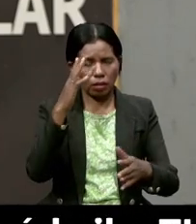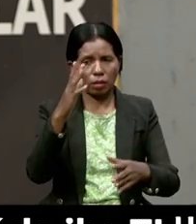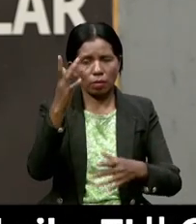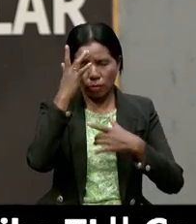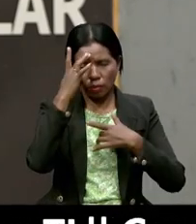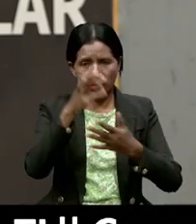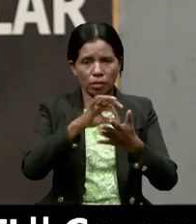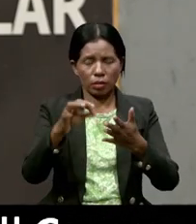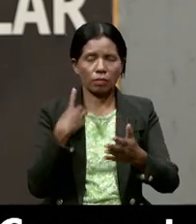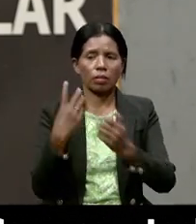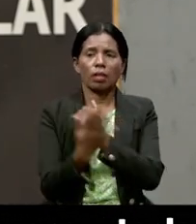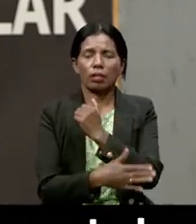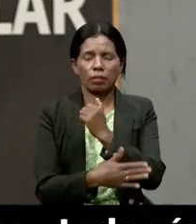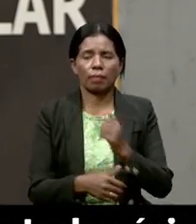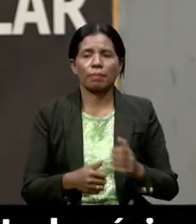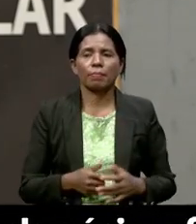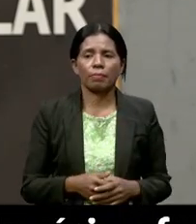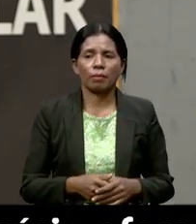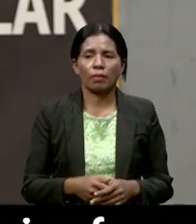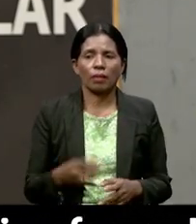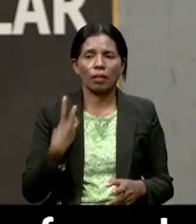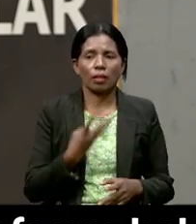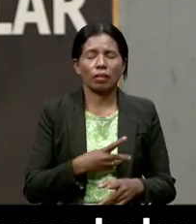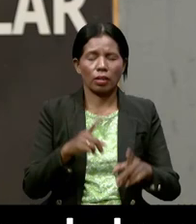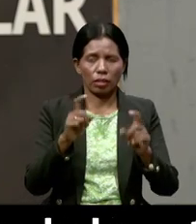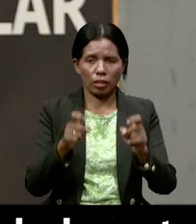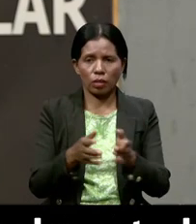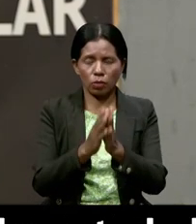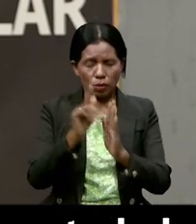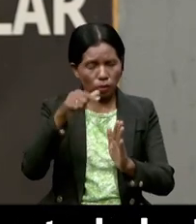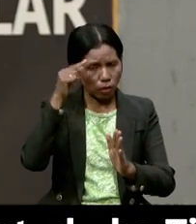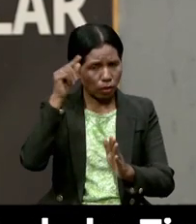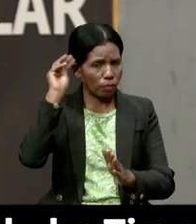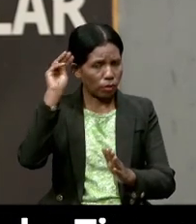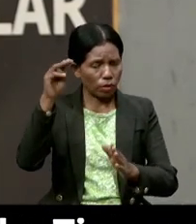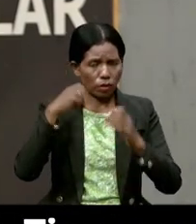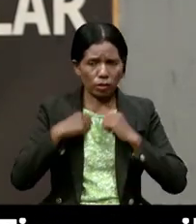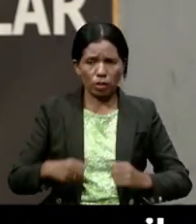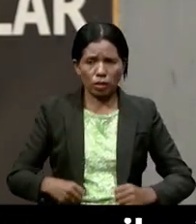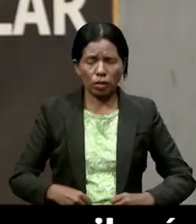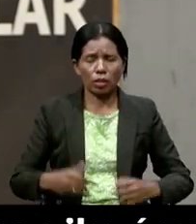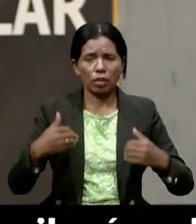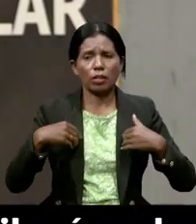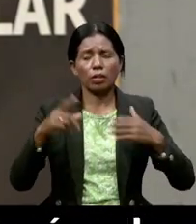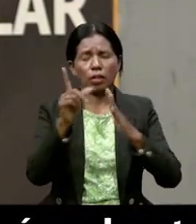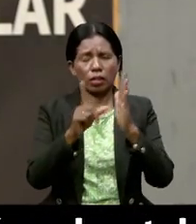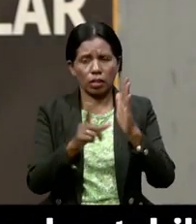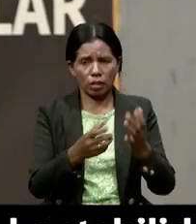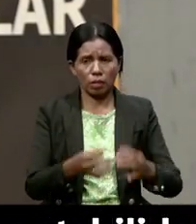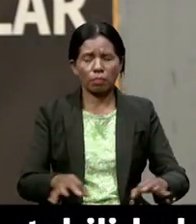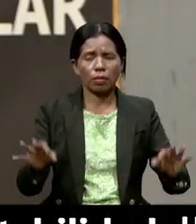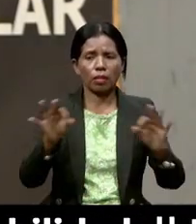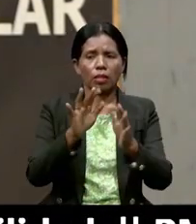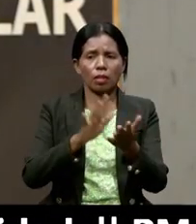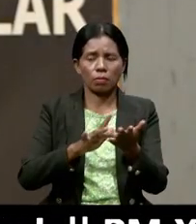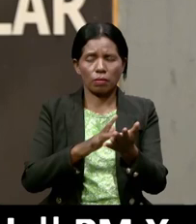beke registe itinerai antau ita tenki usu governo ministerio saudi liliu tenki ia na lista esensial ba moruk sir ne beke